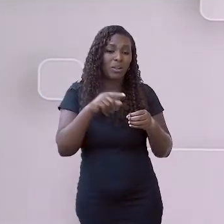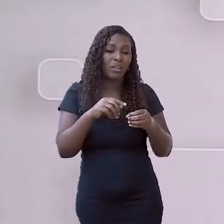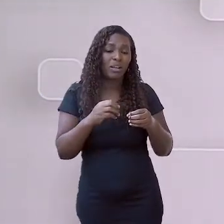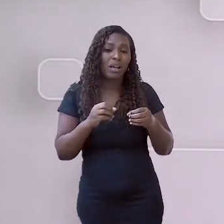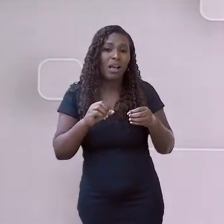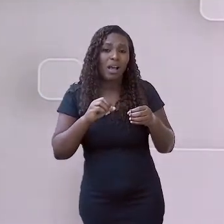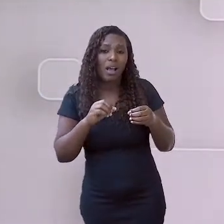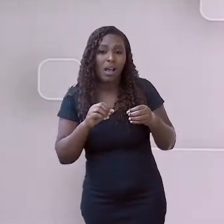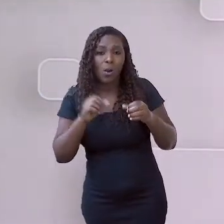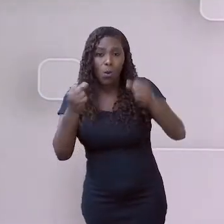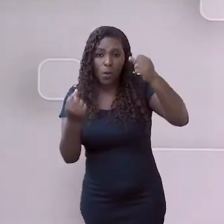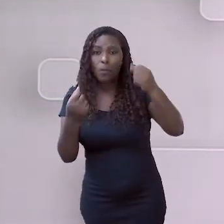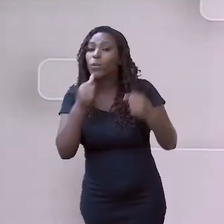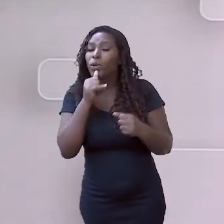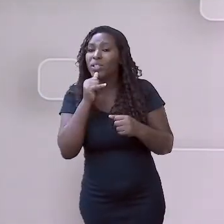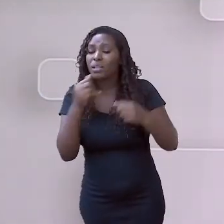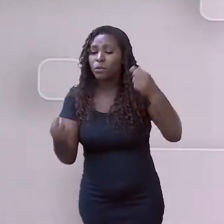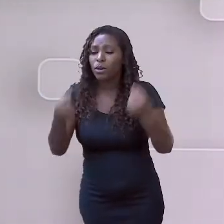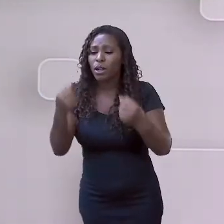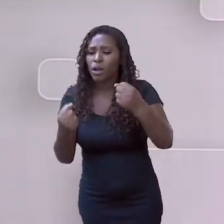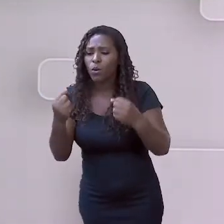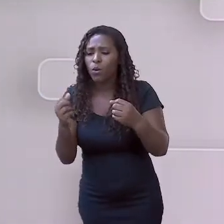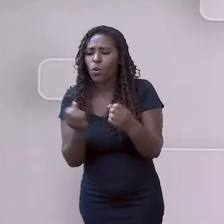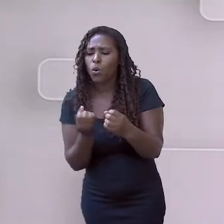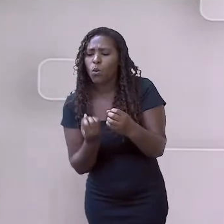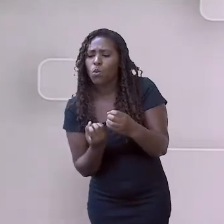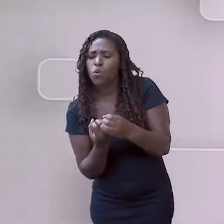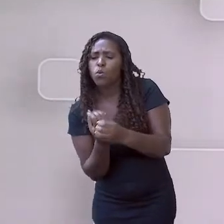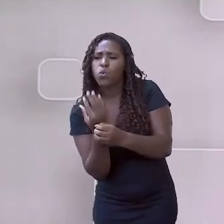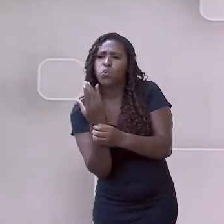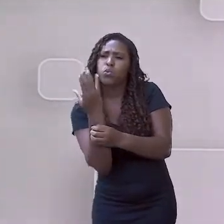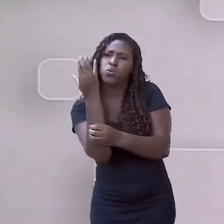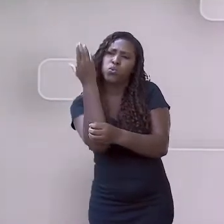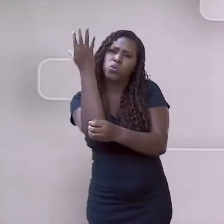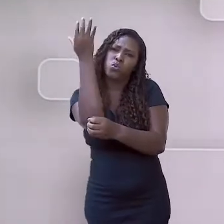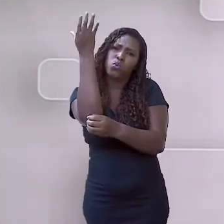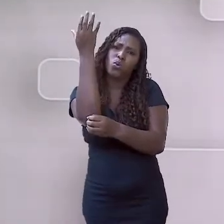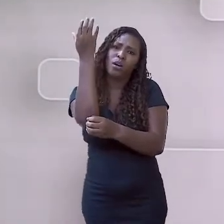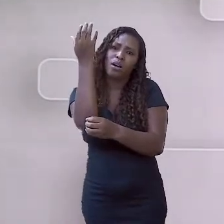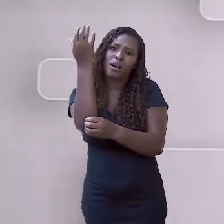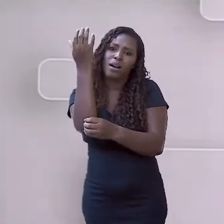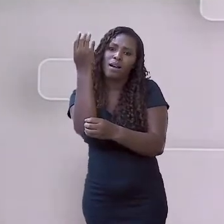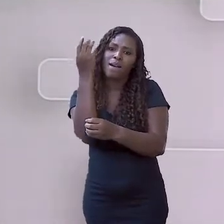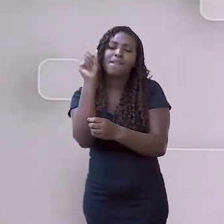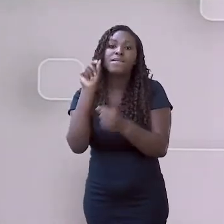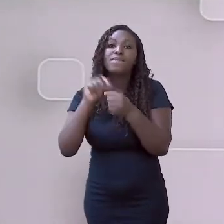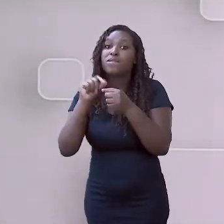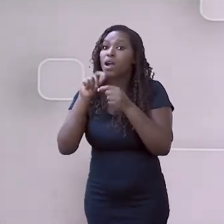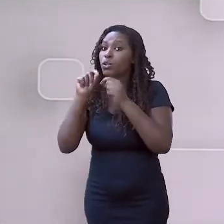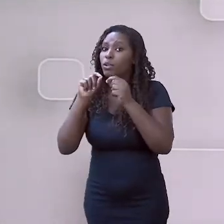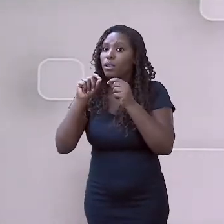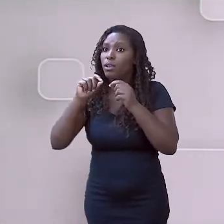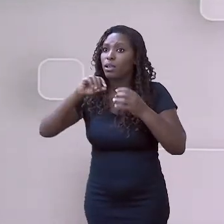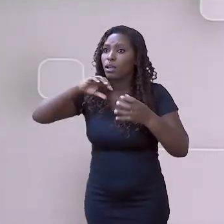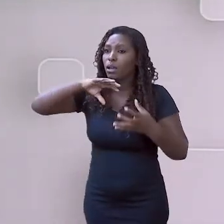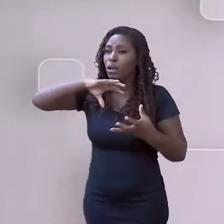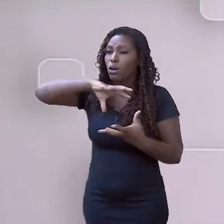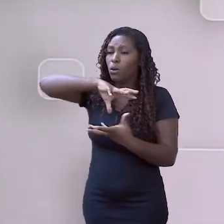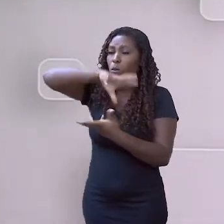Os países têm jogado na atmosfera muito